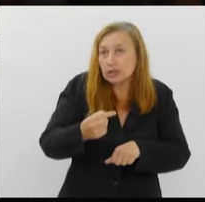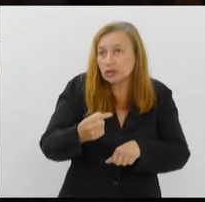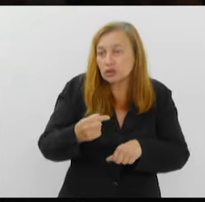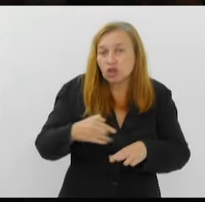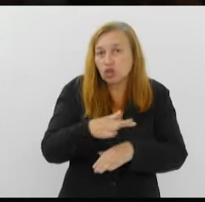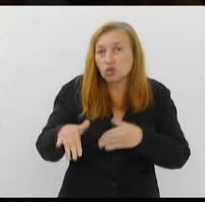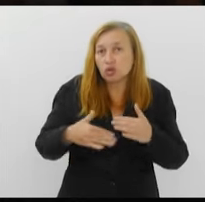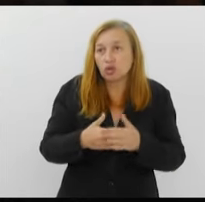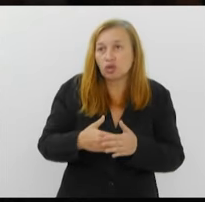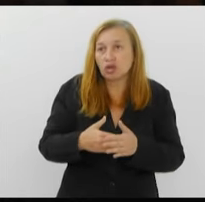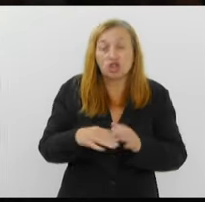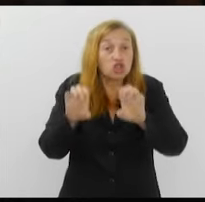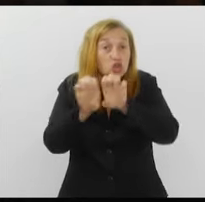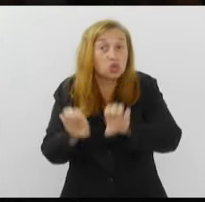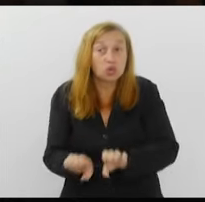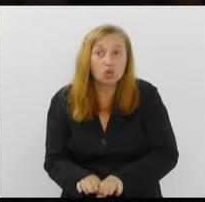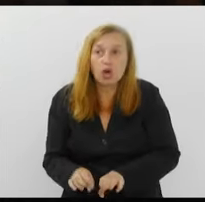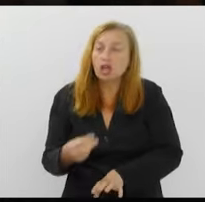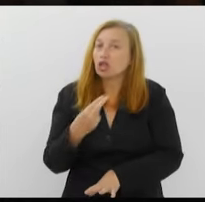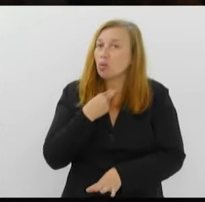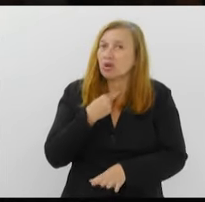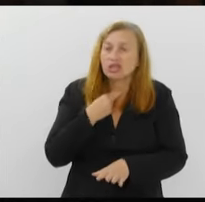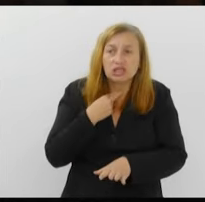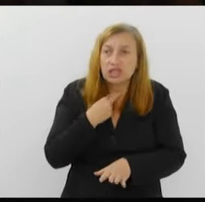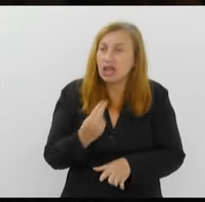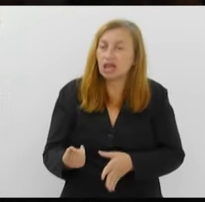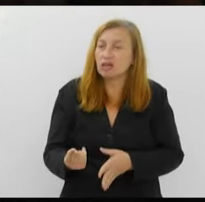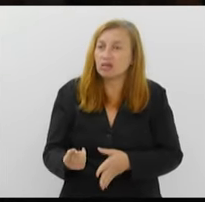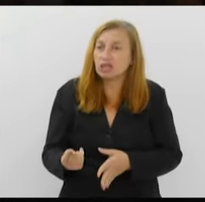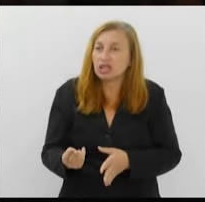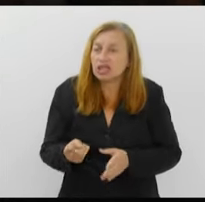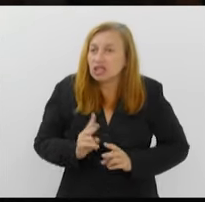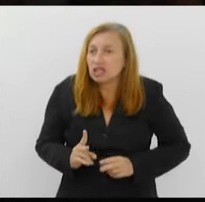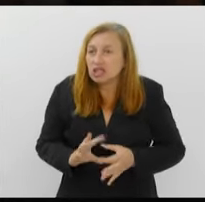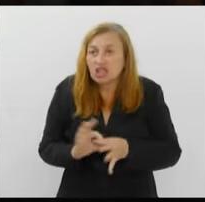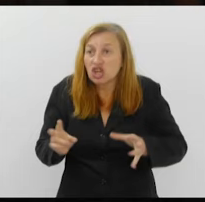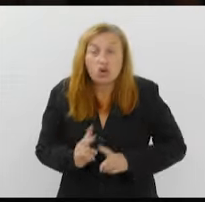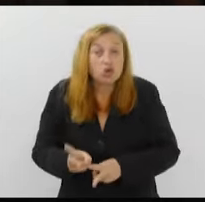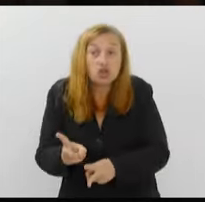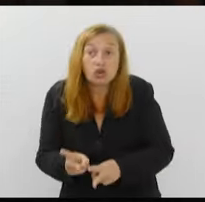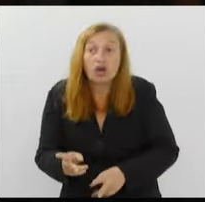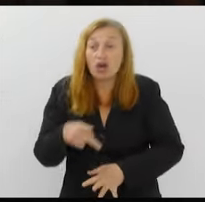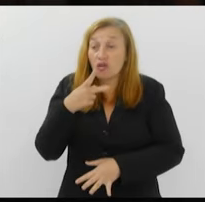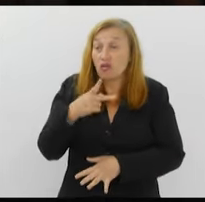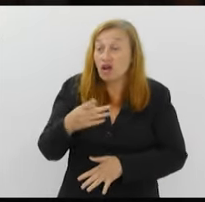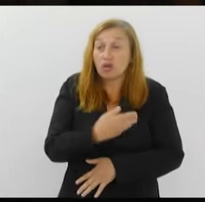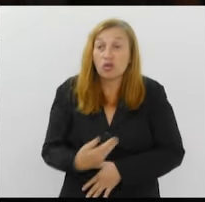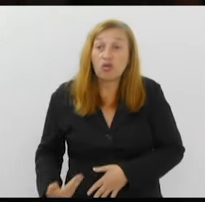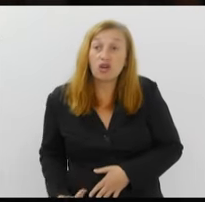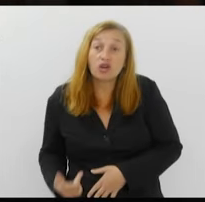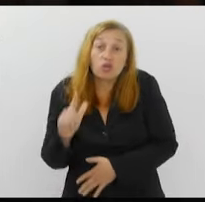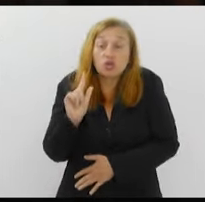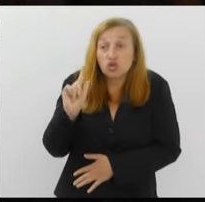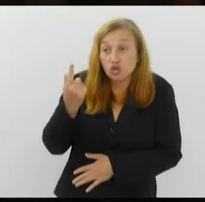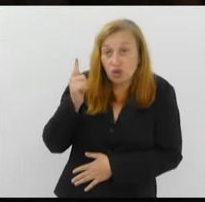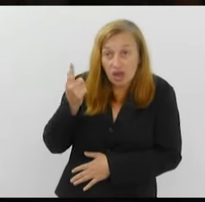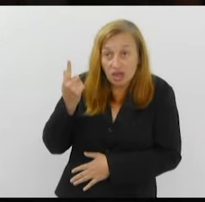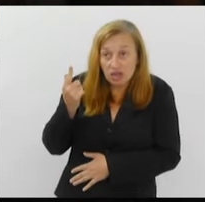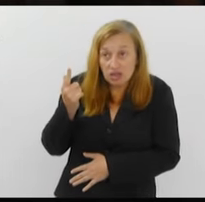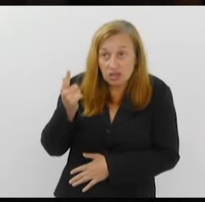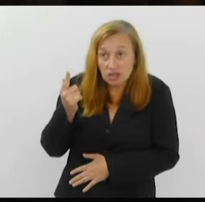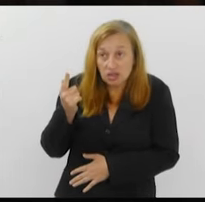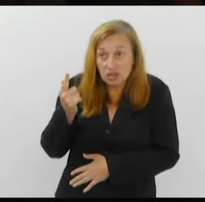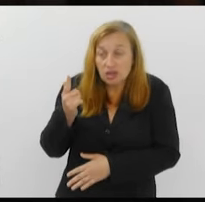toda. E não podemos mais deixar isso continuar. Eu tenho dito que o governo de Goiás está